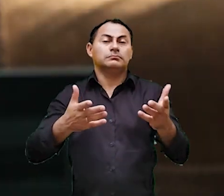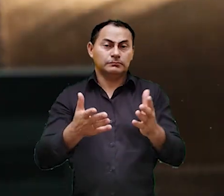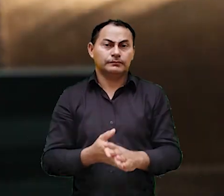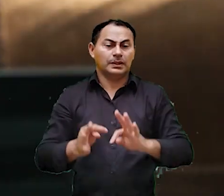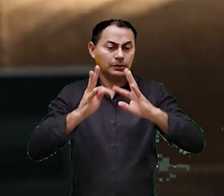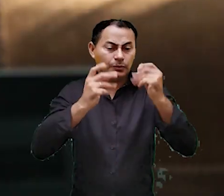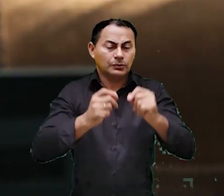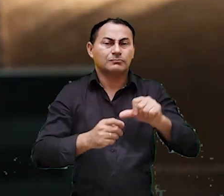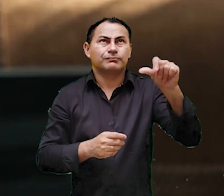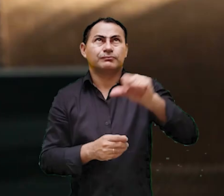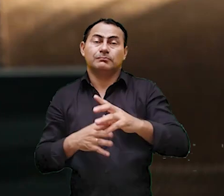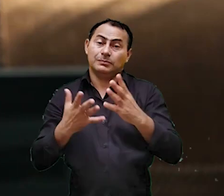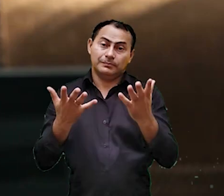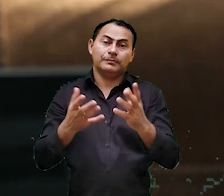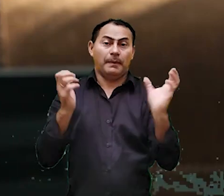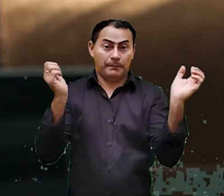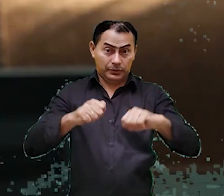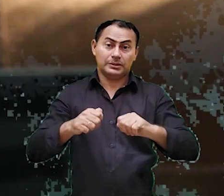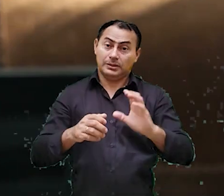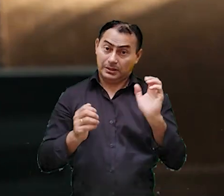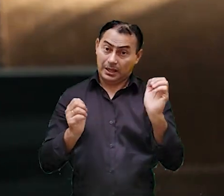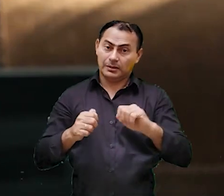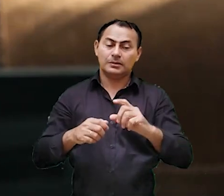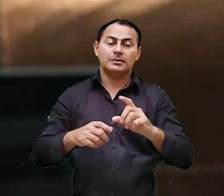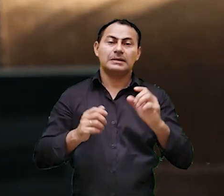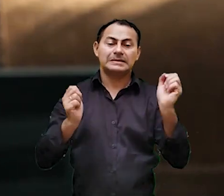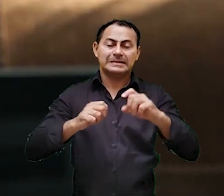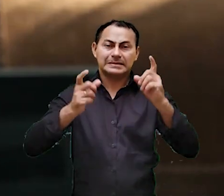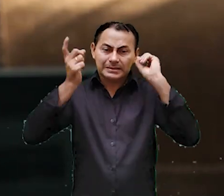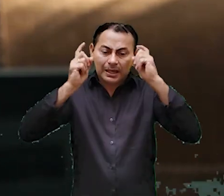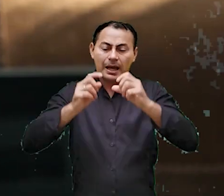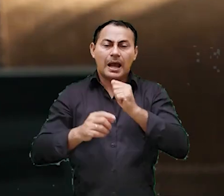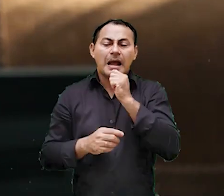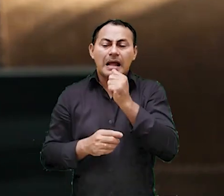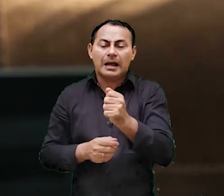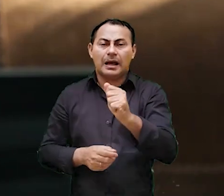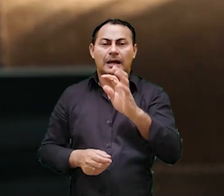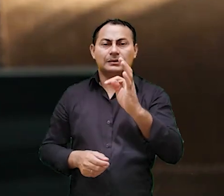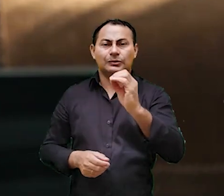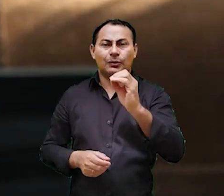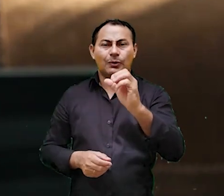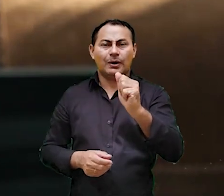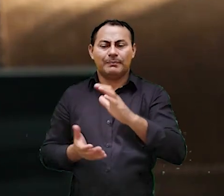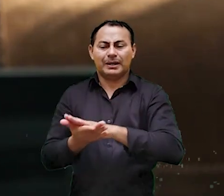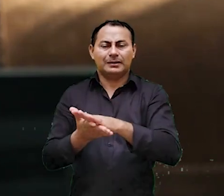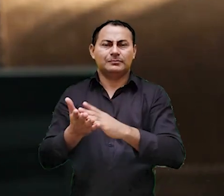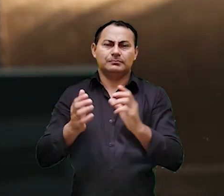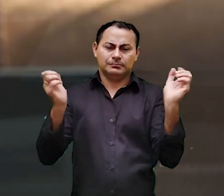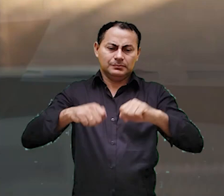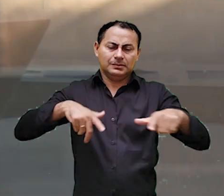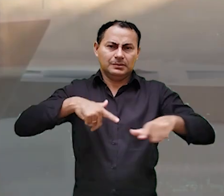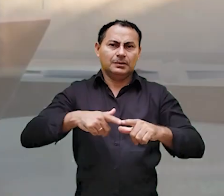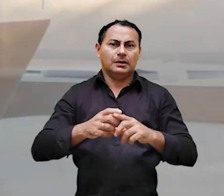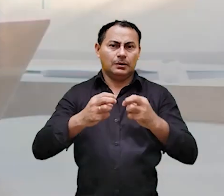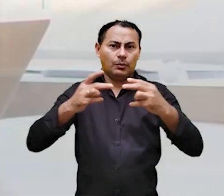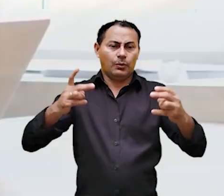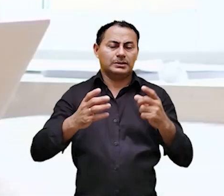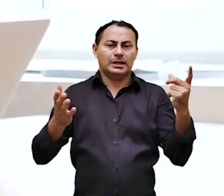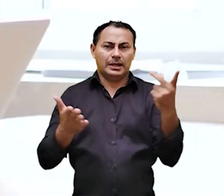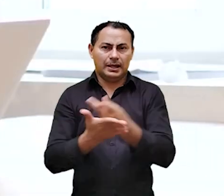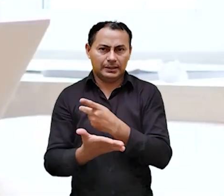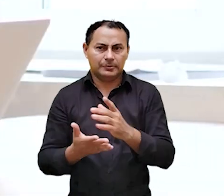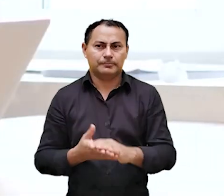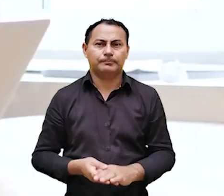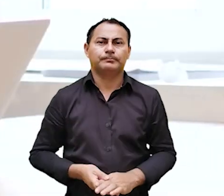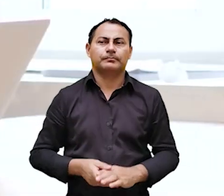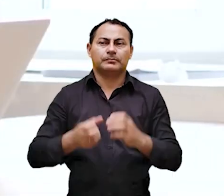duro mesmo, tudo em vão. É possível se preocupar e trabalhar à toa, para nada. É possível trabalhar pelas